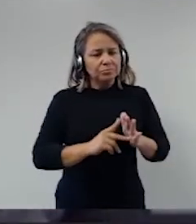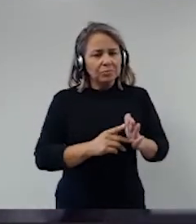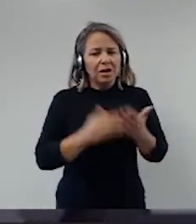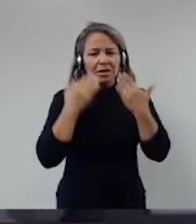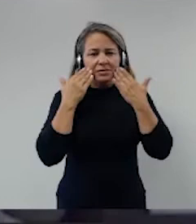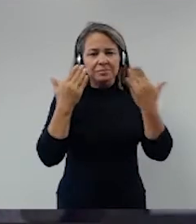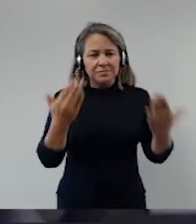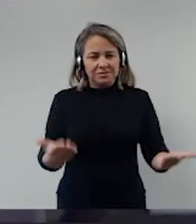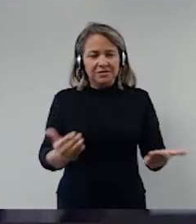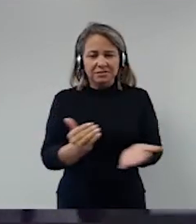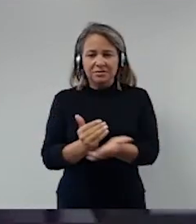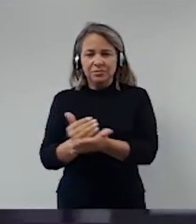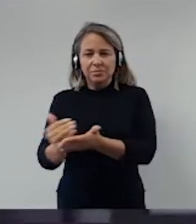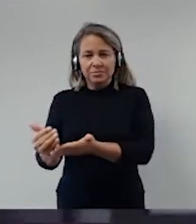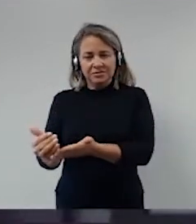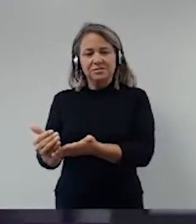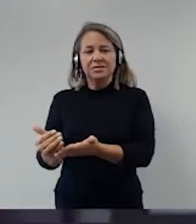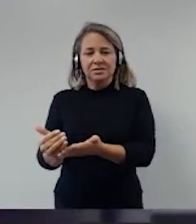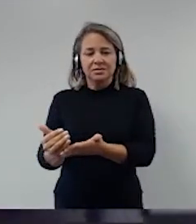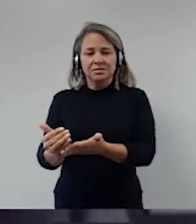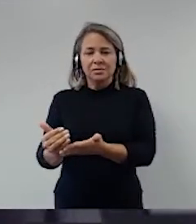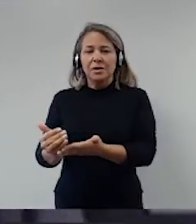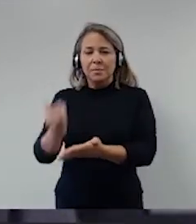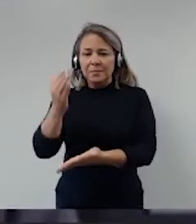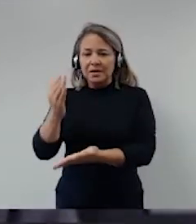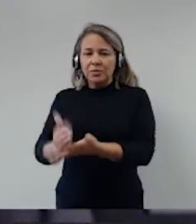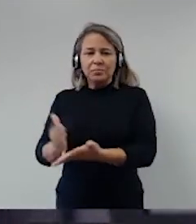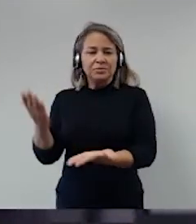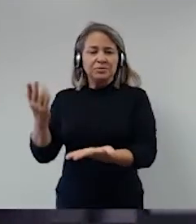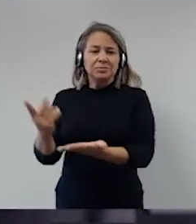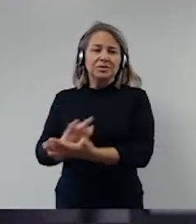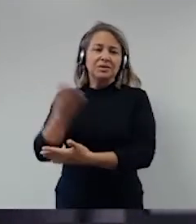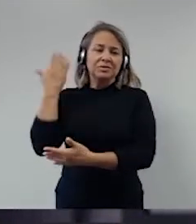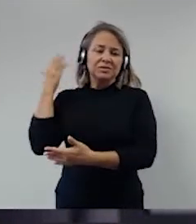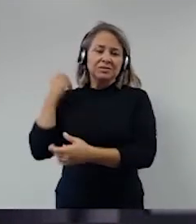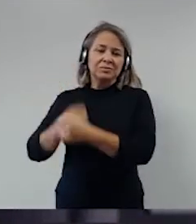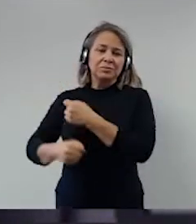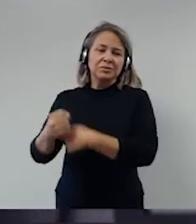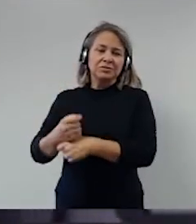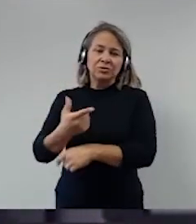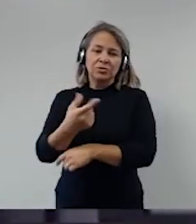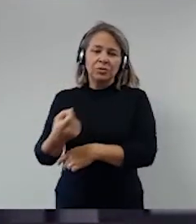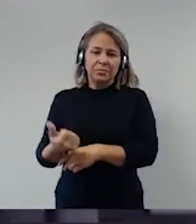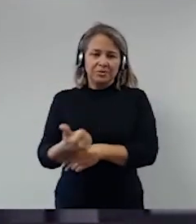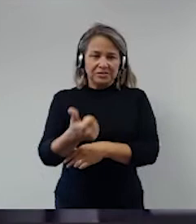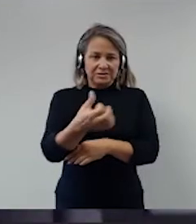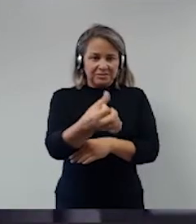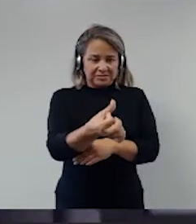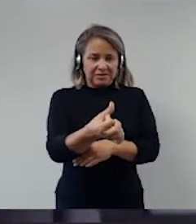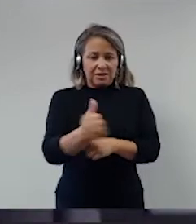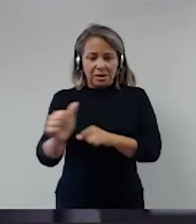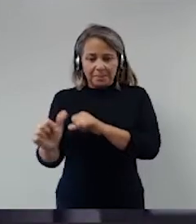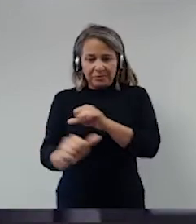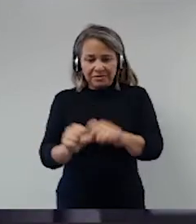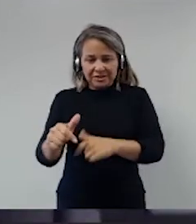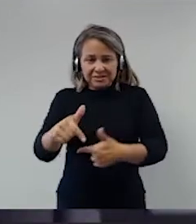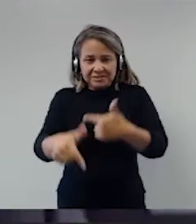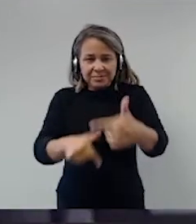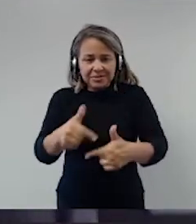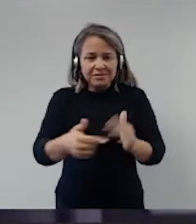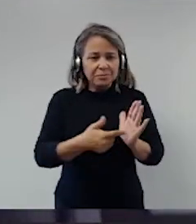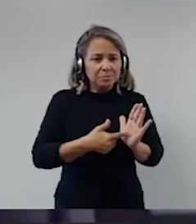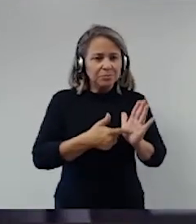apresenta a partir da ruptura e do golpe de 2016? A reforma trabalhista demonstrou um